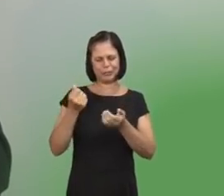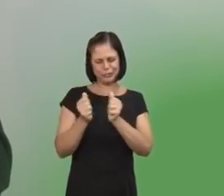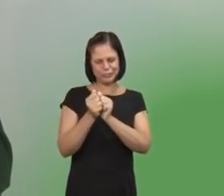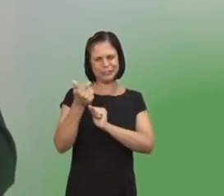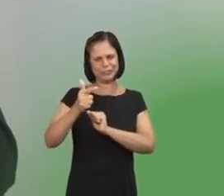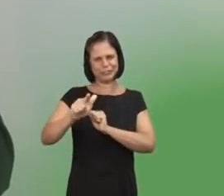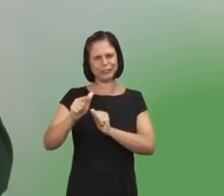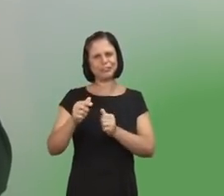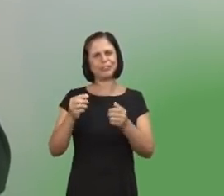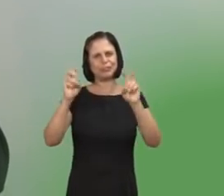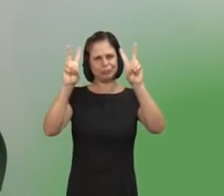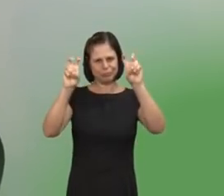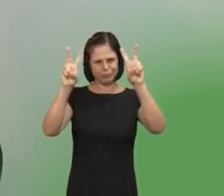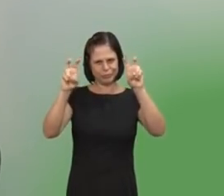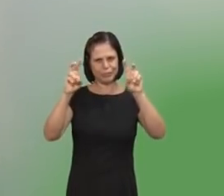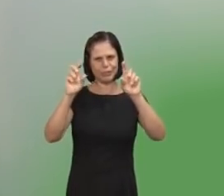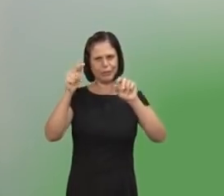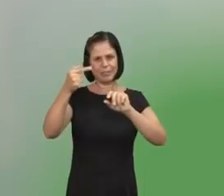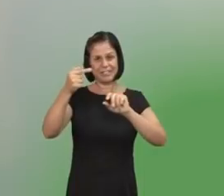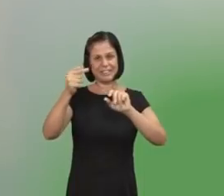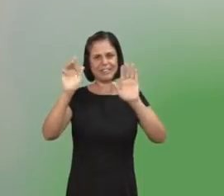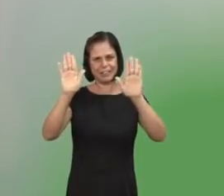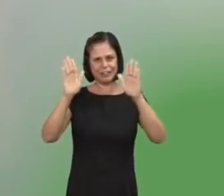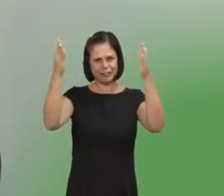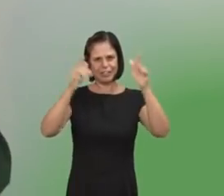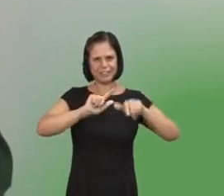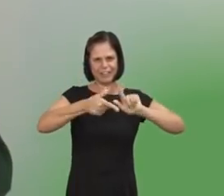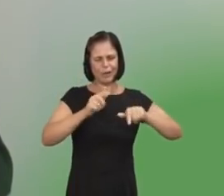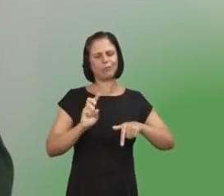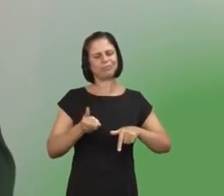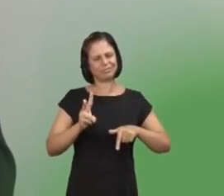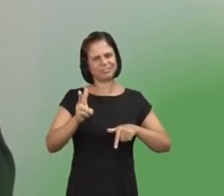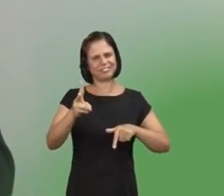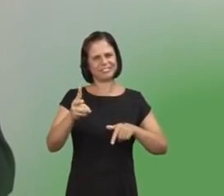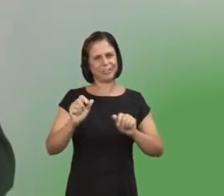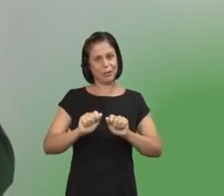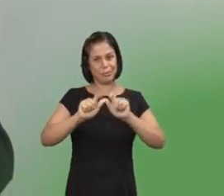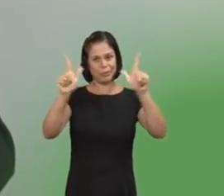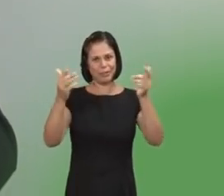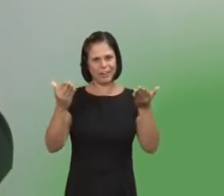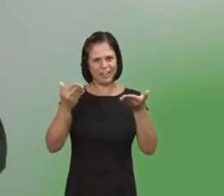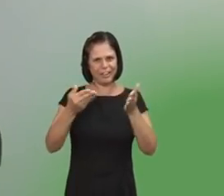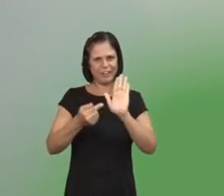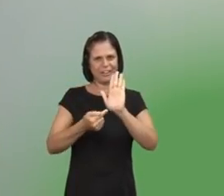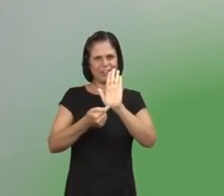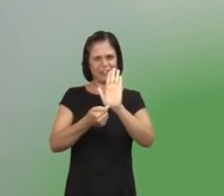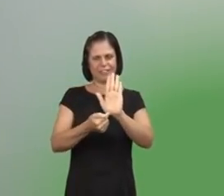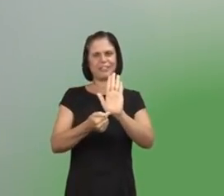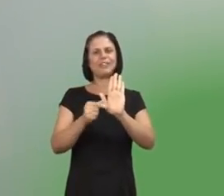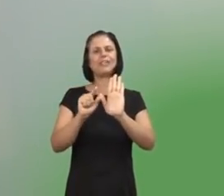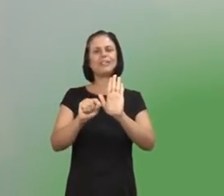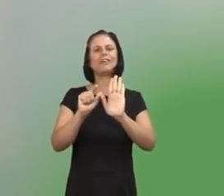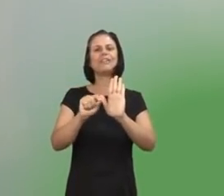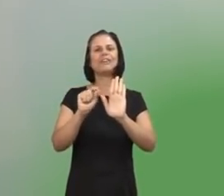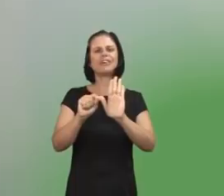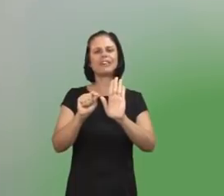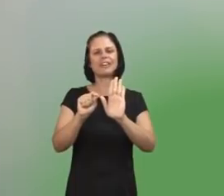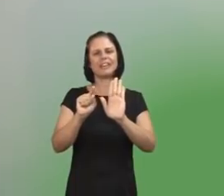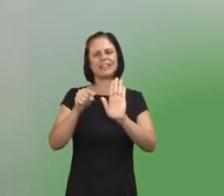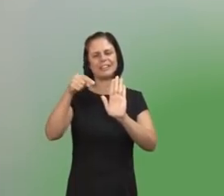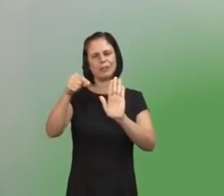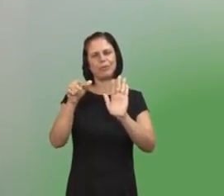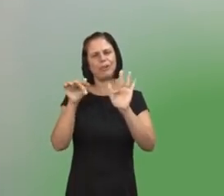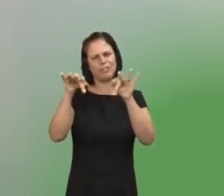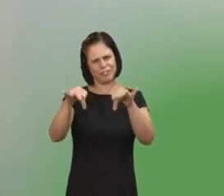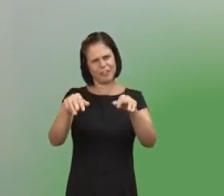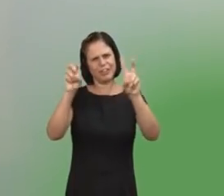Bíblicas. Continuamos com o tema As 7 Festas de Israel e nesse programa vamos abordar o desfecho, o encerramento